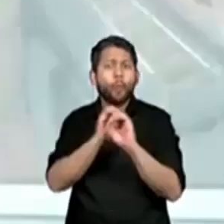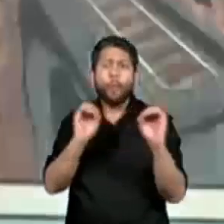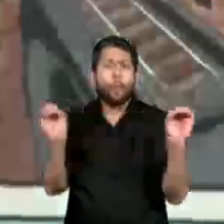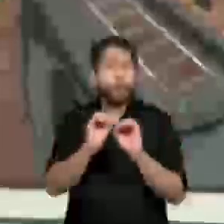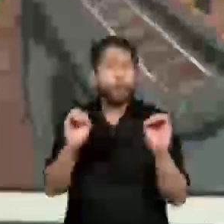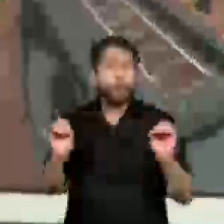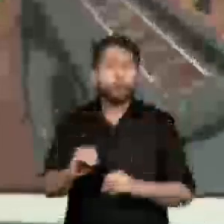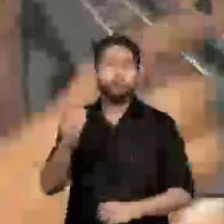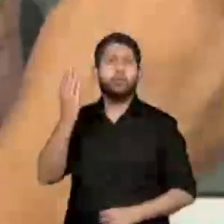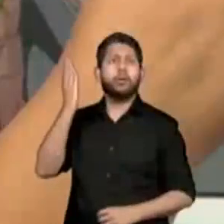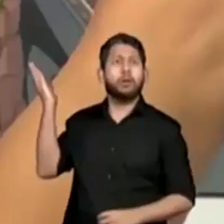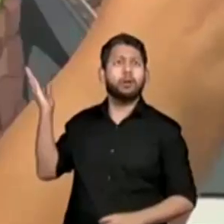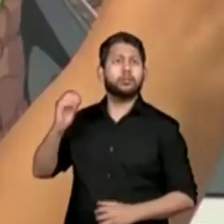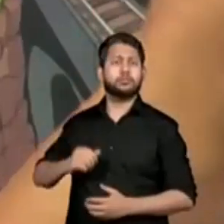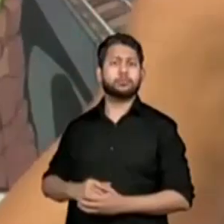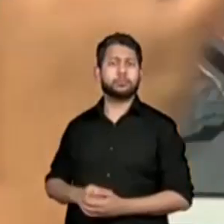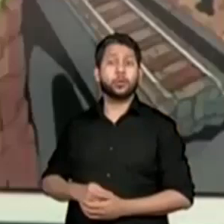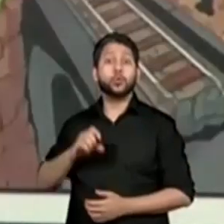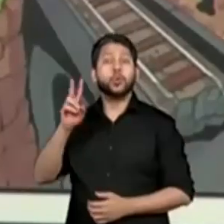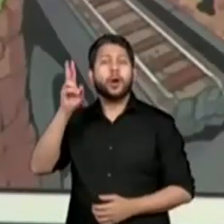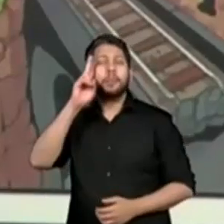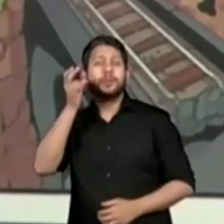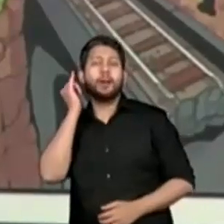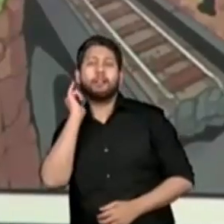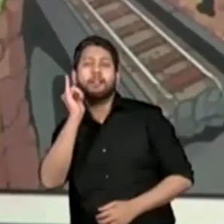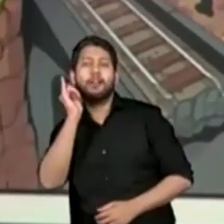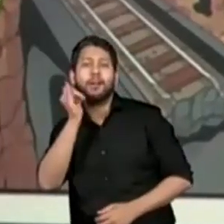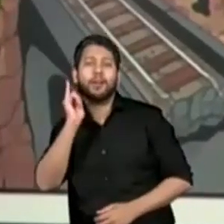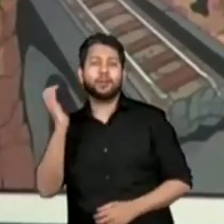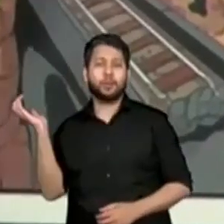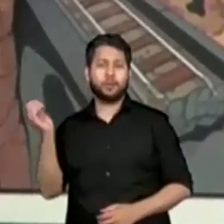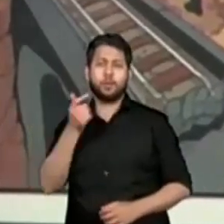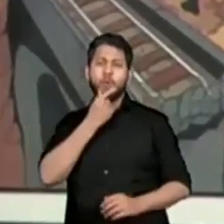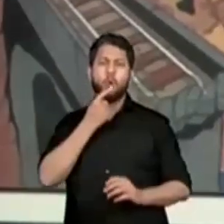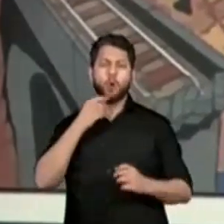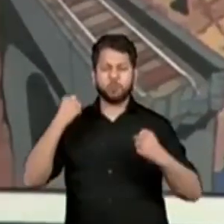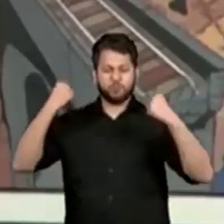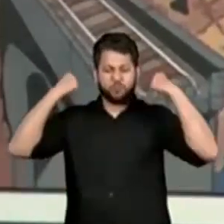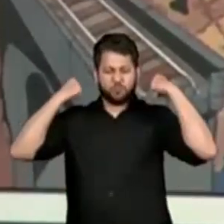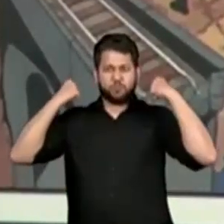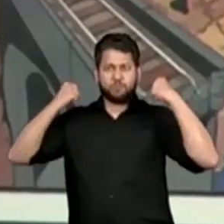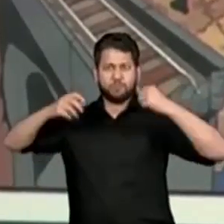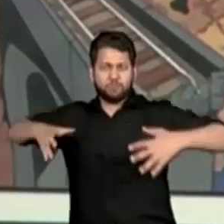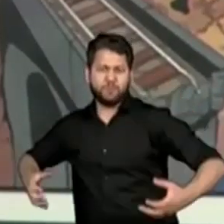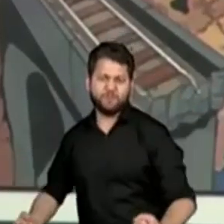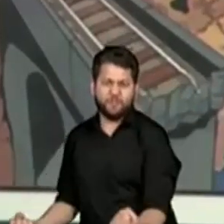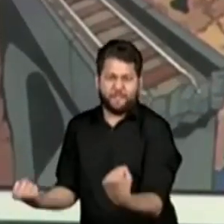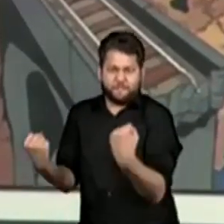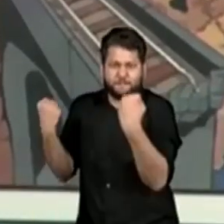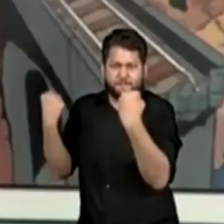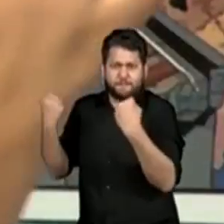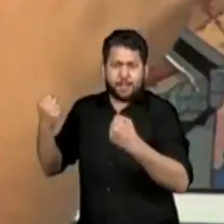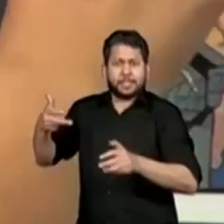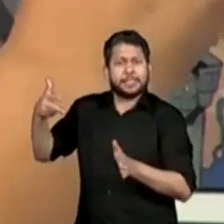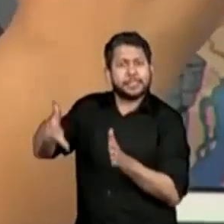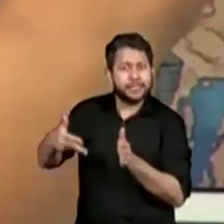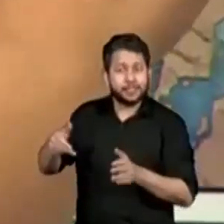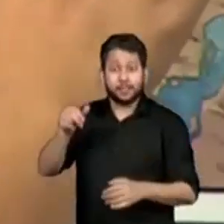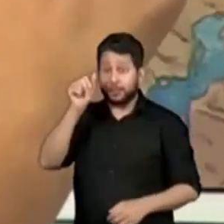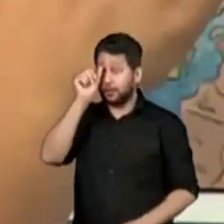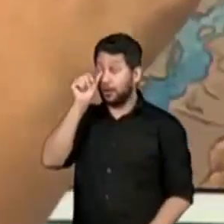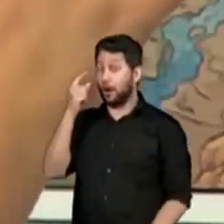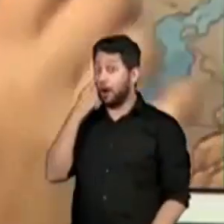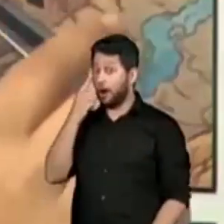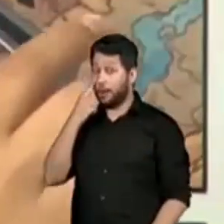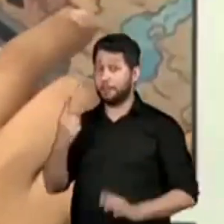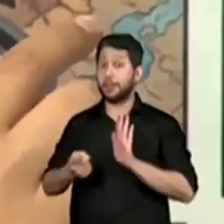as demonstrações do que o Musculoso pode fazer. No primeiro quadro, a gente apresenta o herói. No